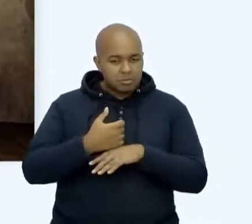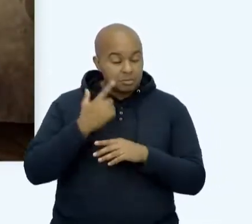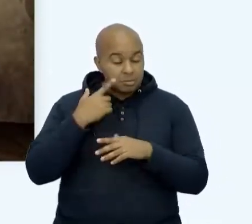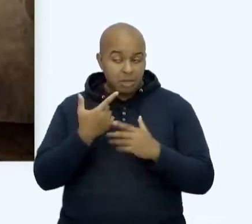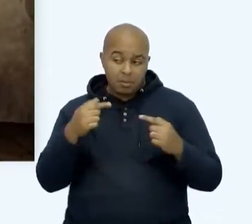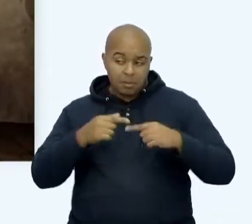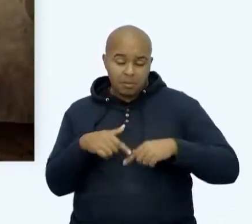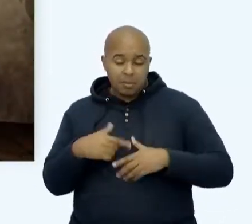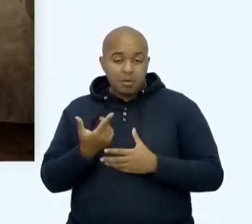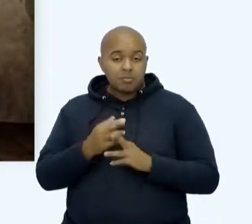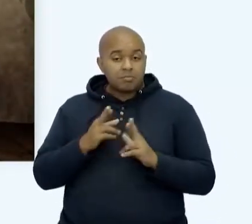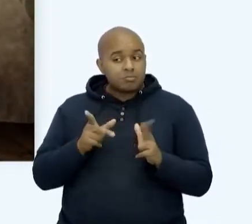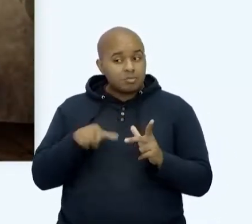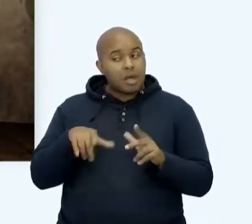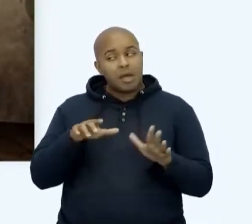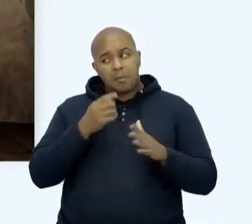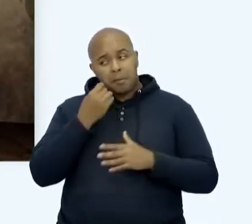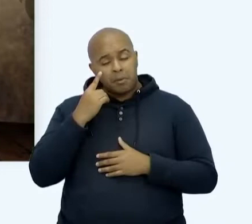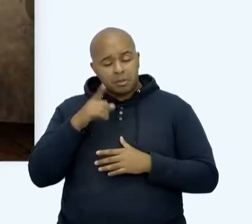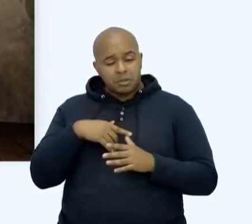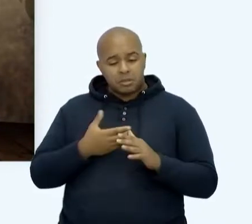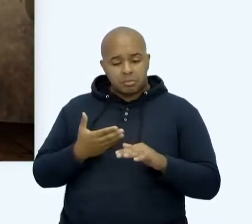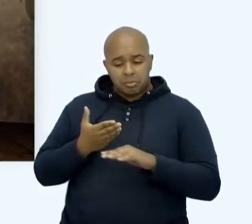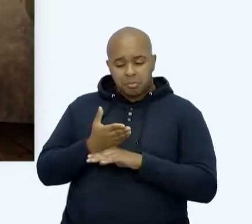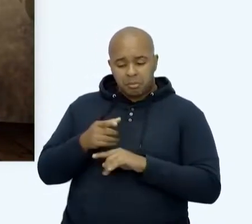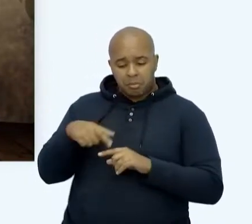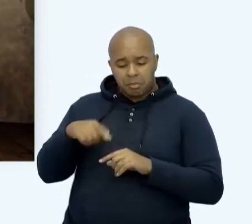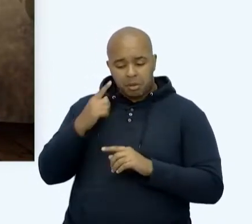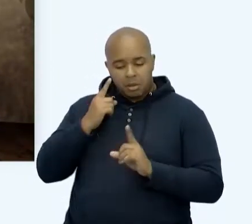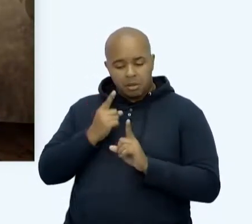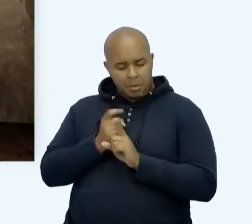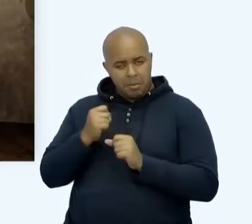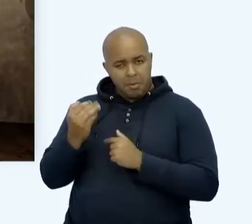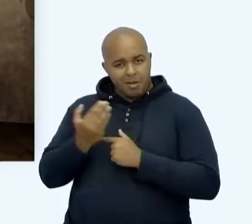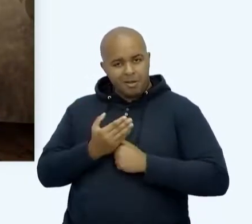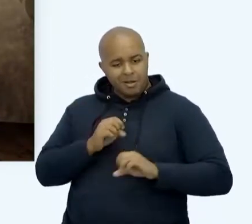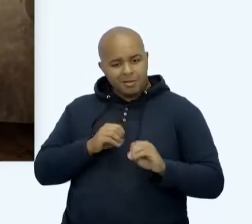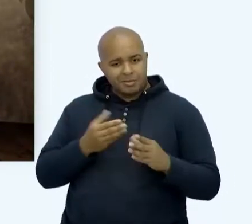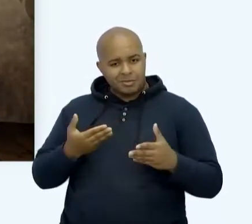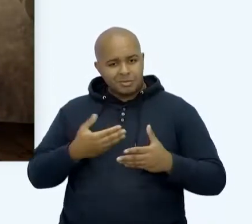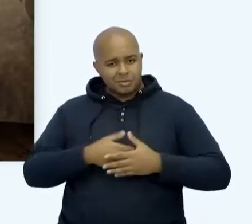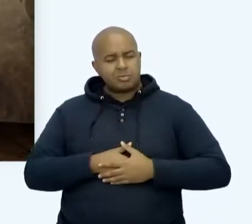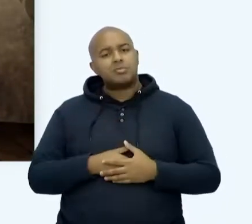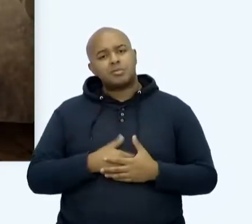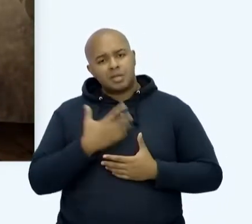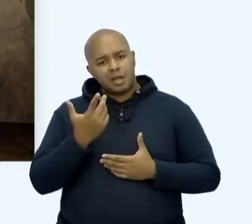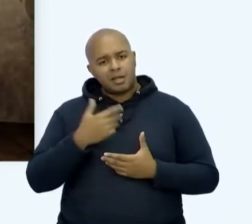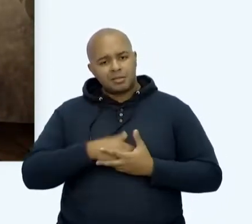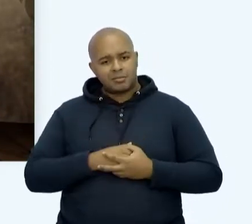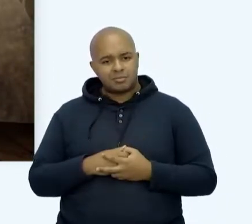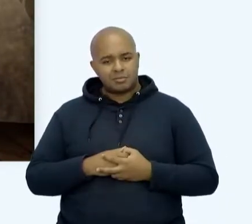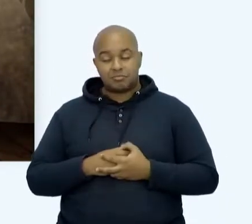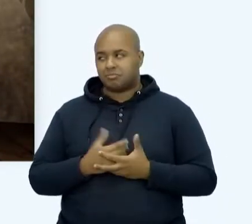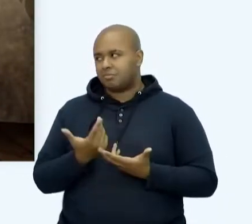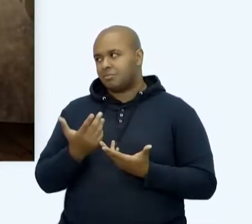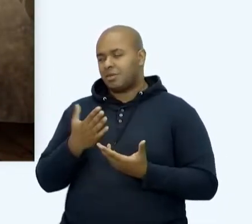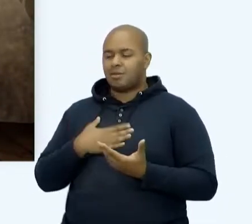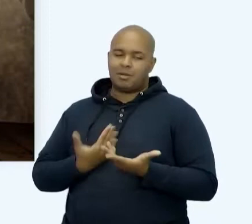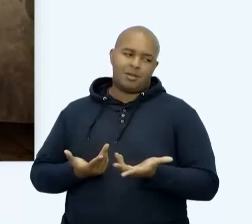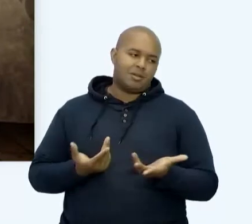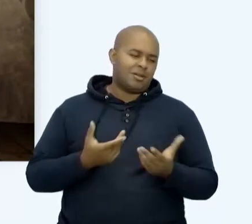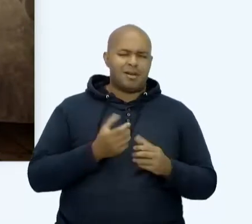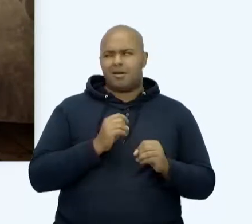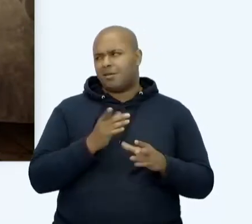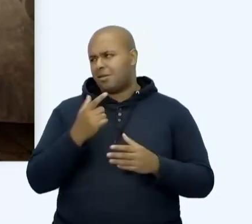Apesar dos pesares, é bom você ter aparecido por aqui. Você pode me ajudar na aula de hoje, que tal? Minha querida,